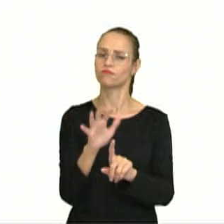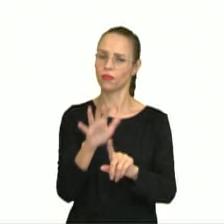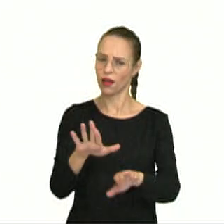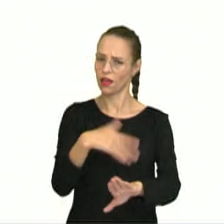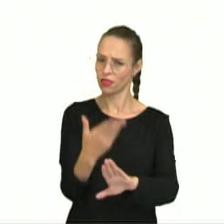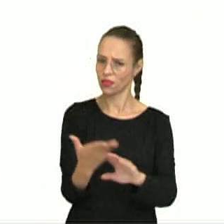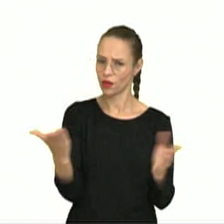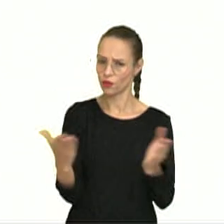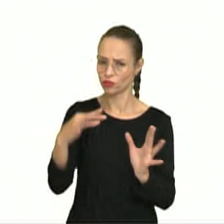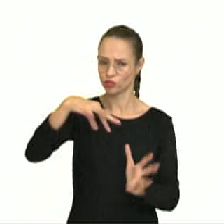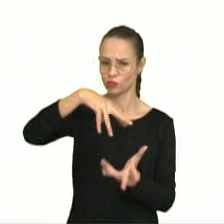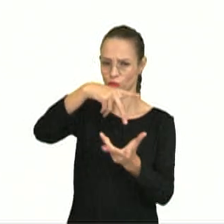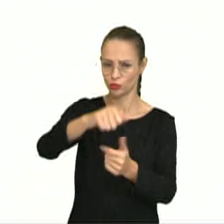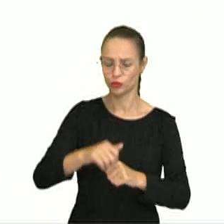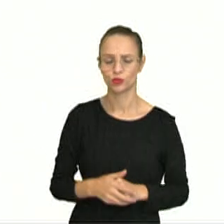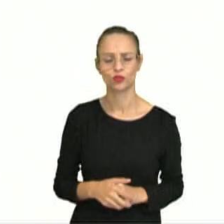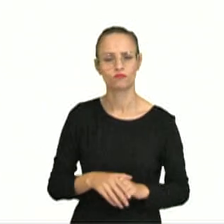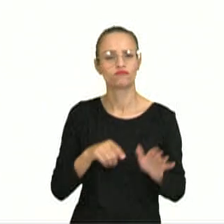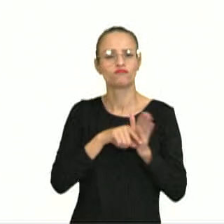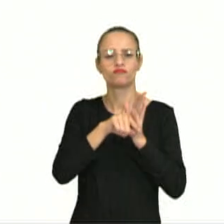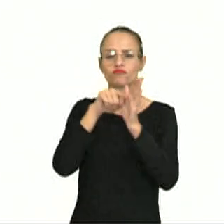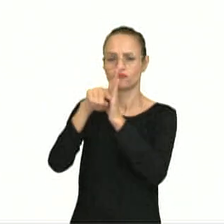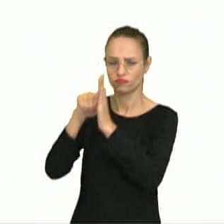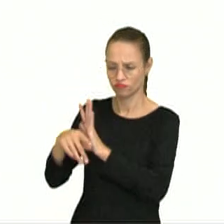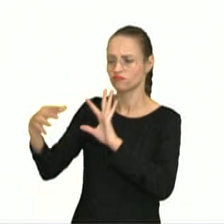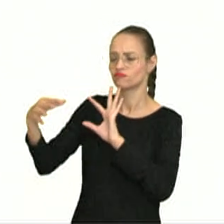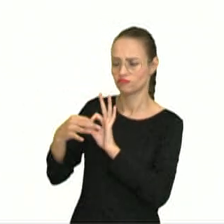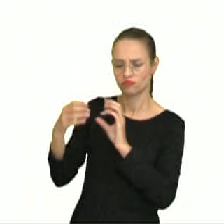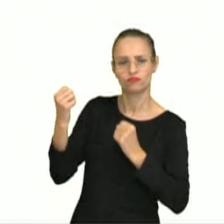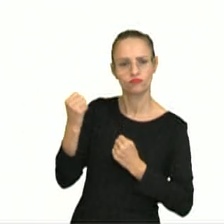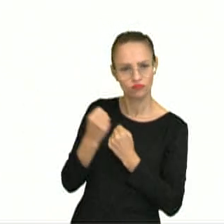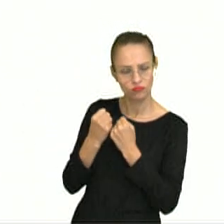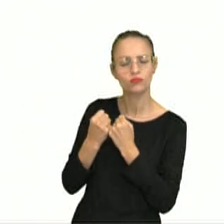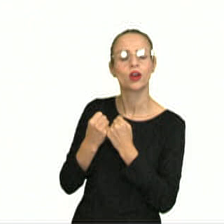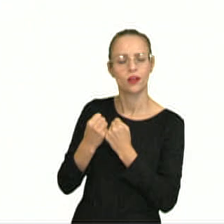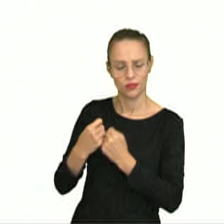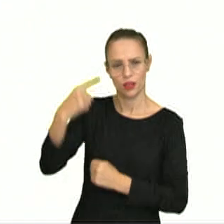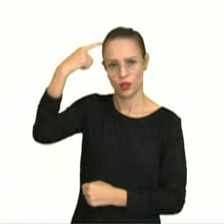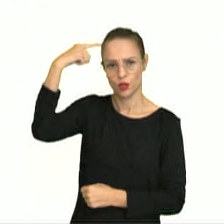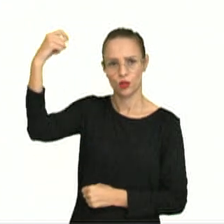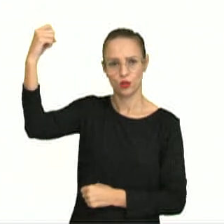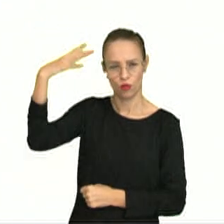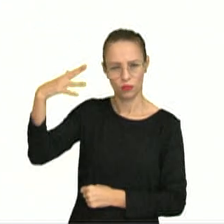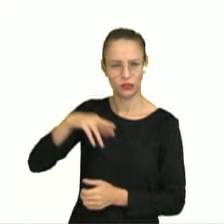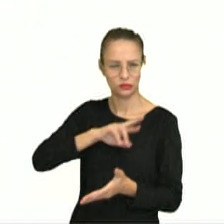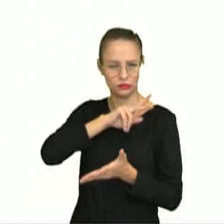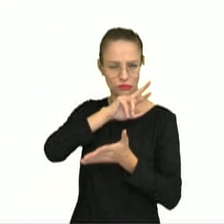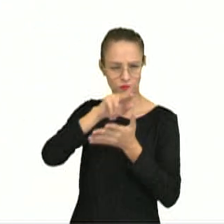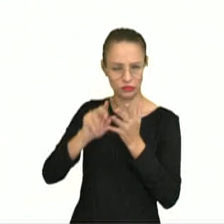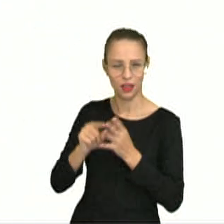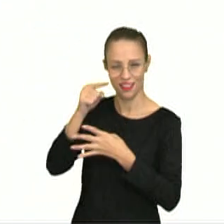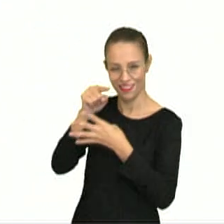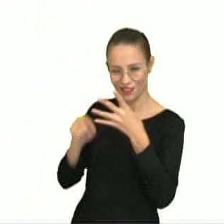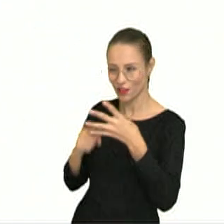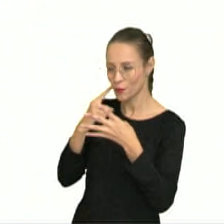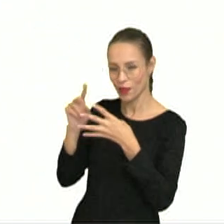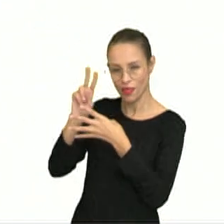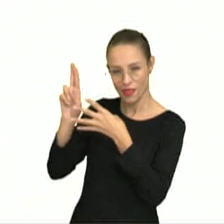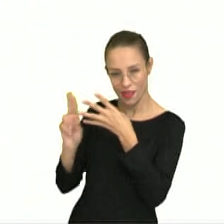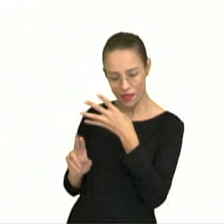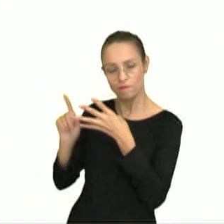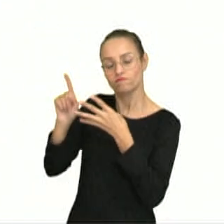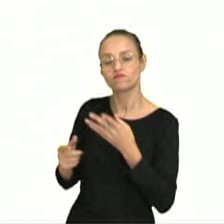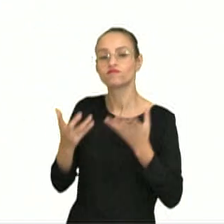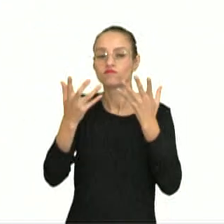atual. Intelectuais adeptos do movimento iluminista, como Thomas Paine, Thomas Jefferson, Samuel Adams e Benjamin Franklin,